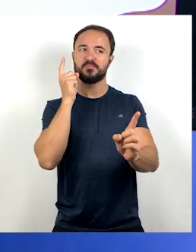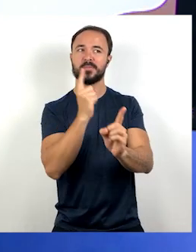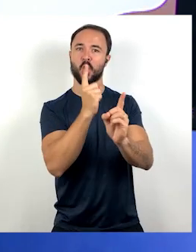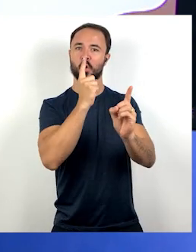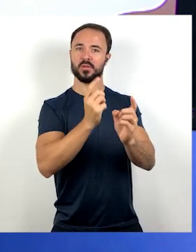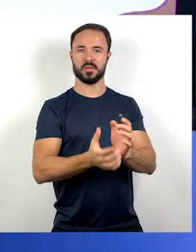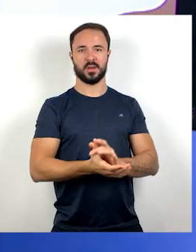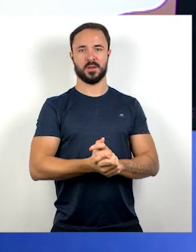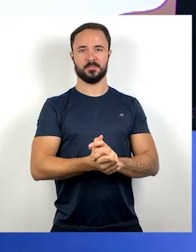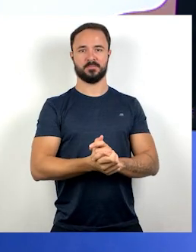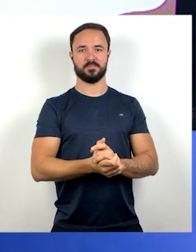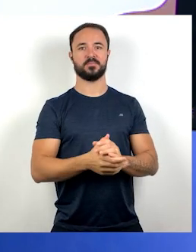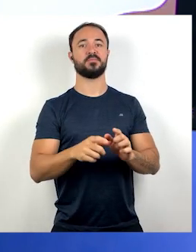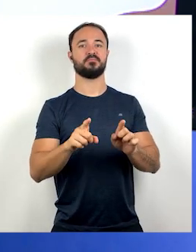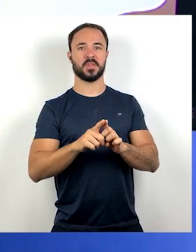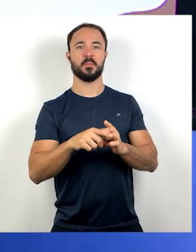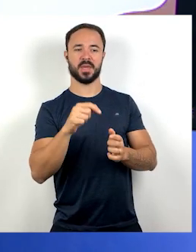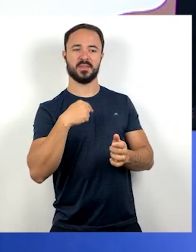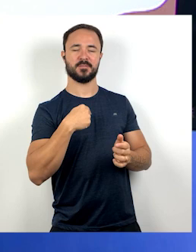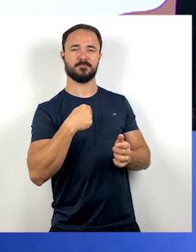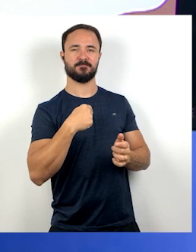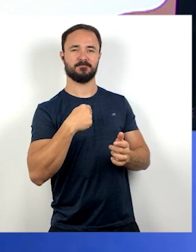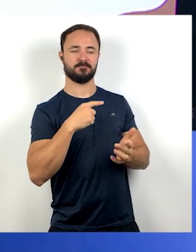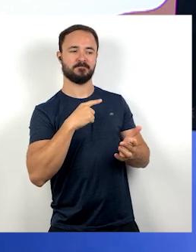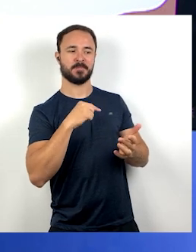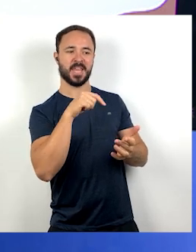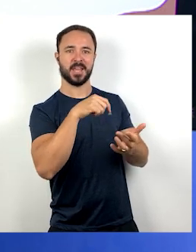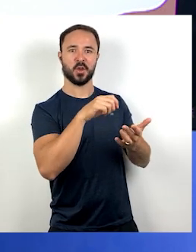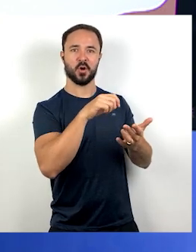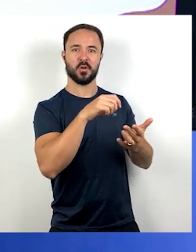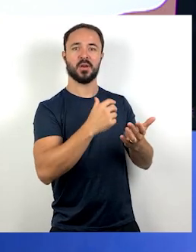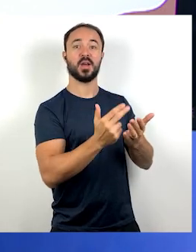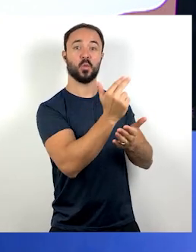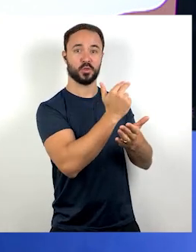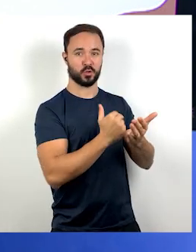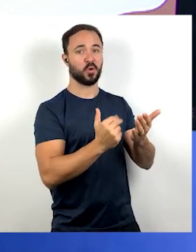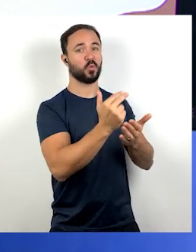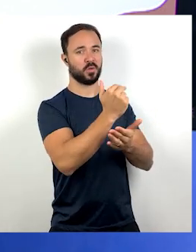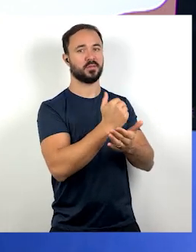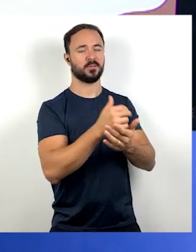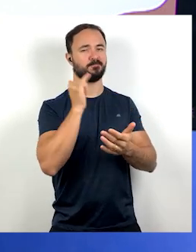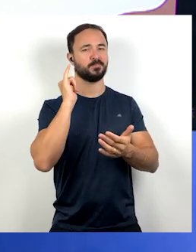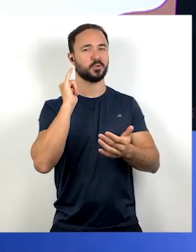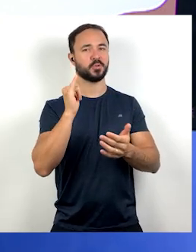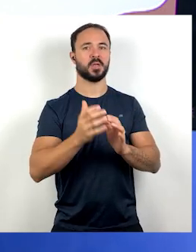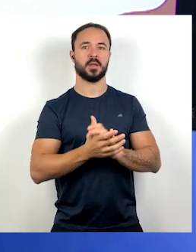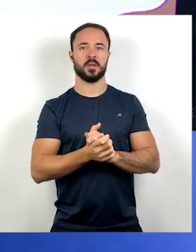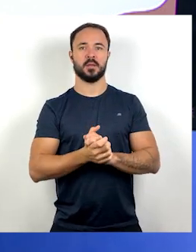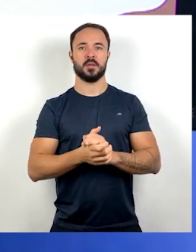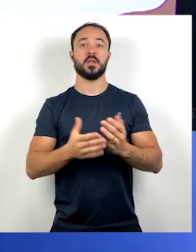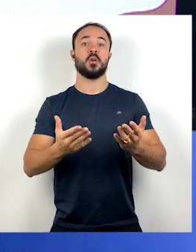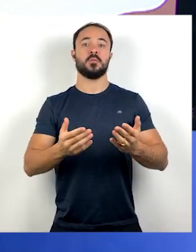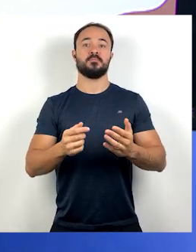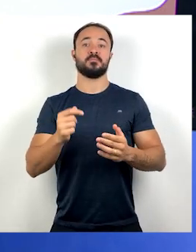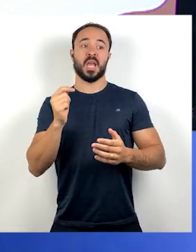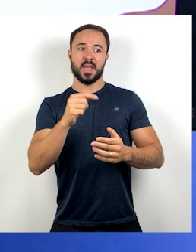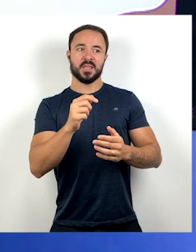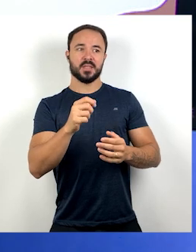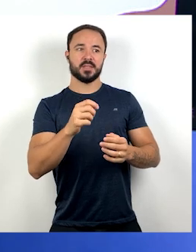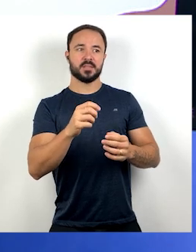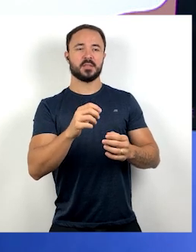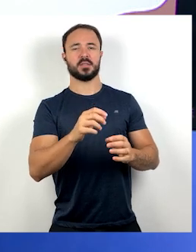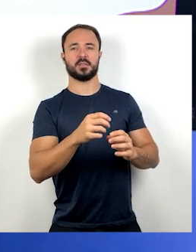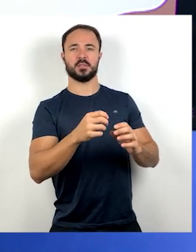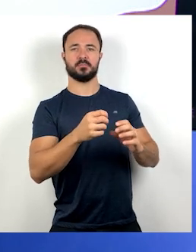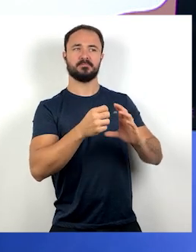em formato de história em quadrinhos. Sobre esse gênero textual específico, é importante